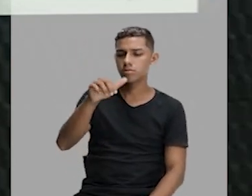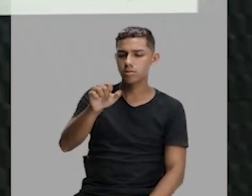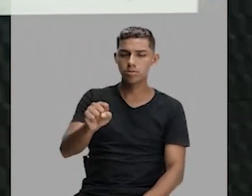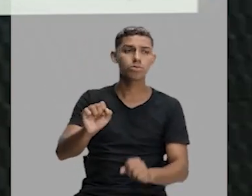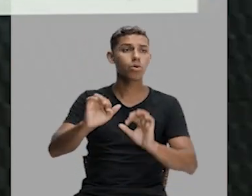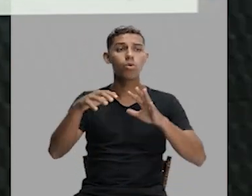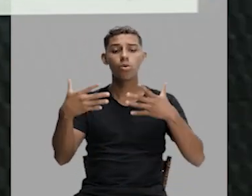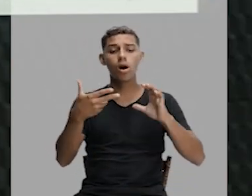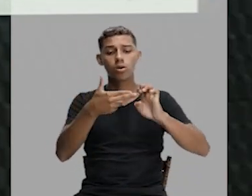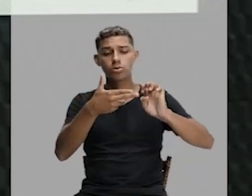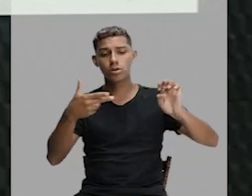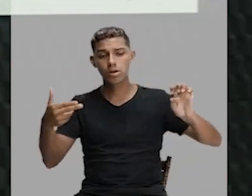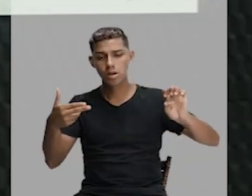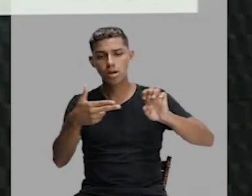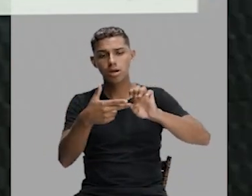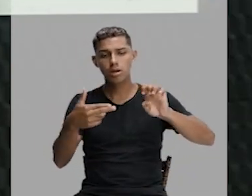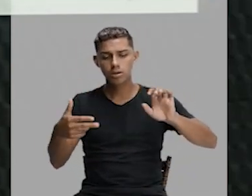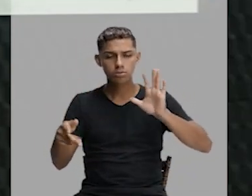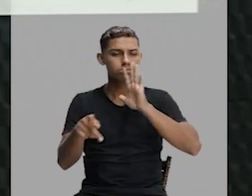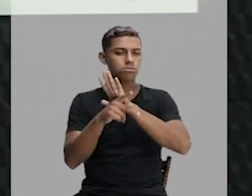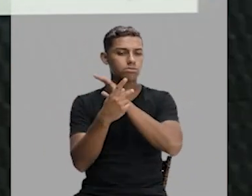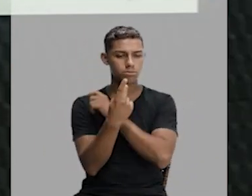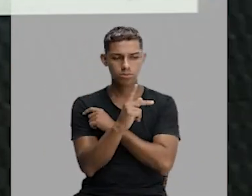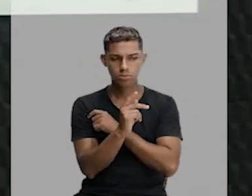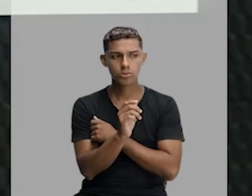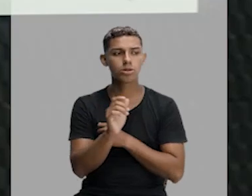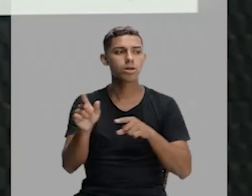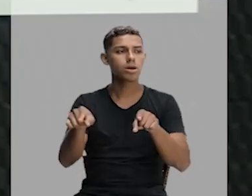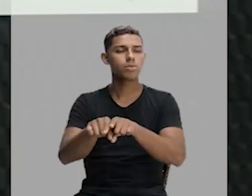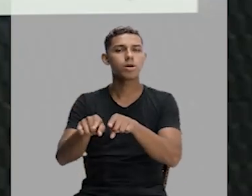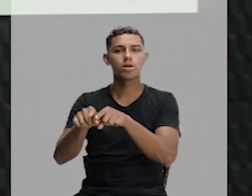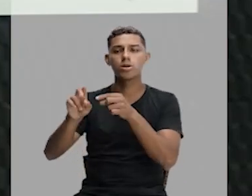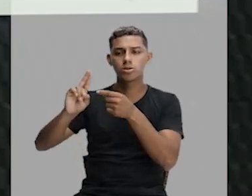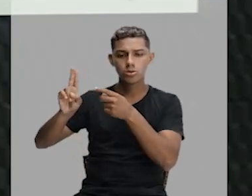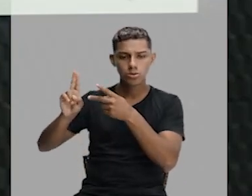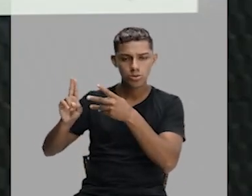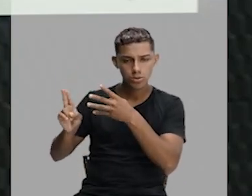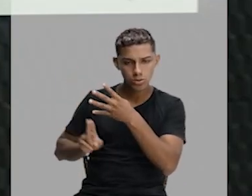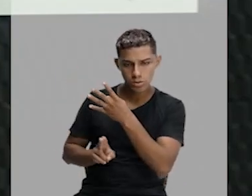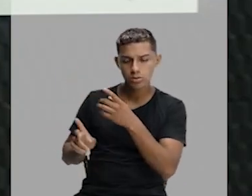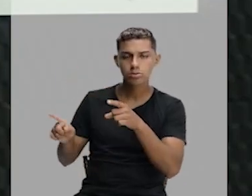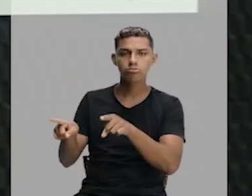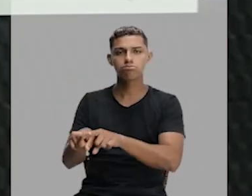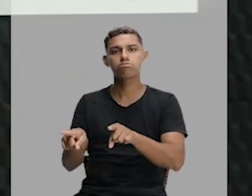os elementos, tá? Falamos um pouco da nomenclatura e também